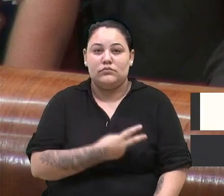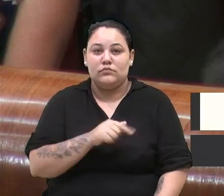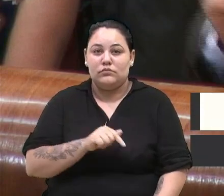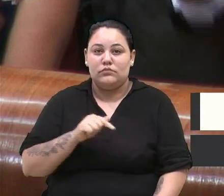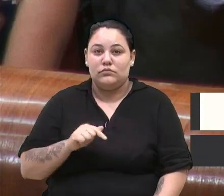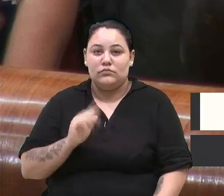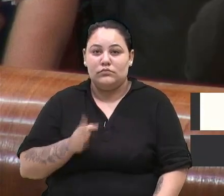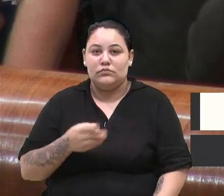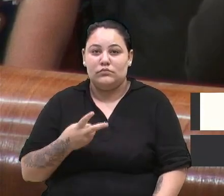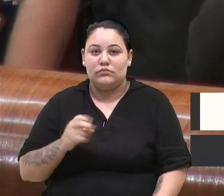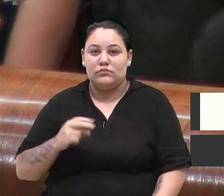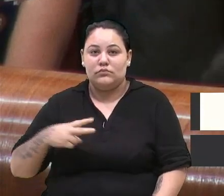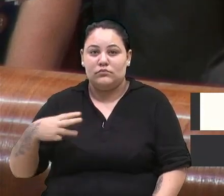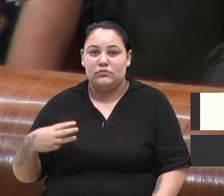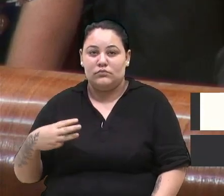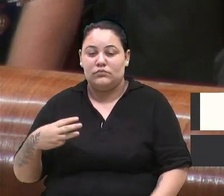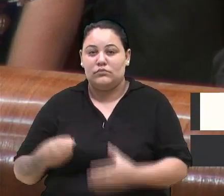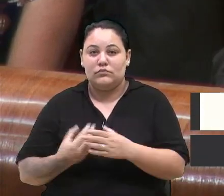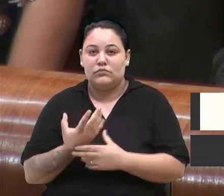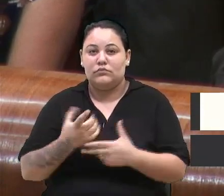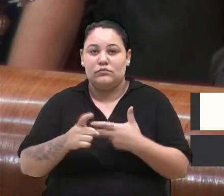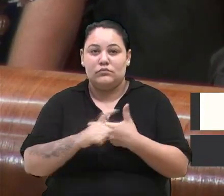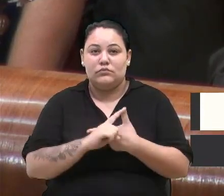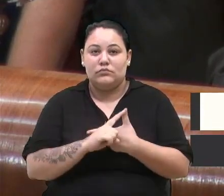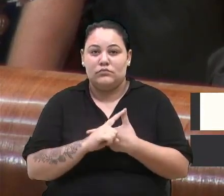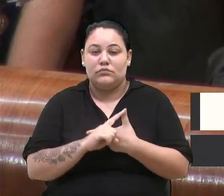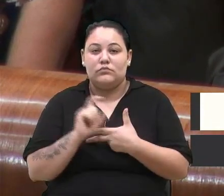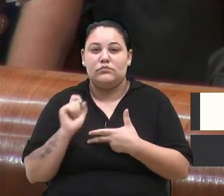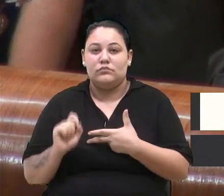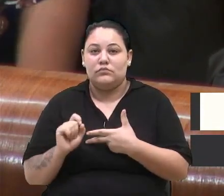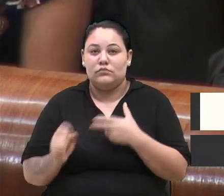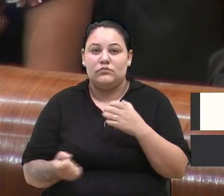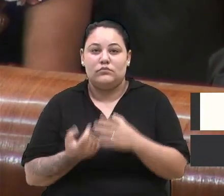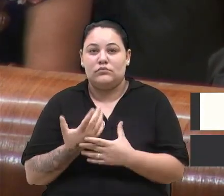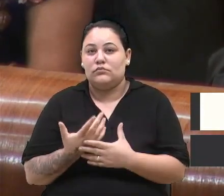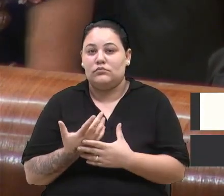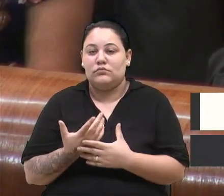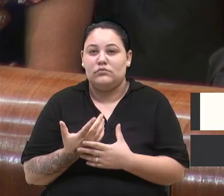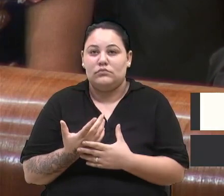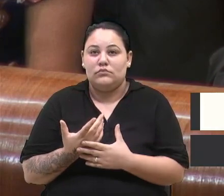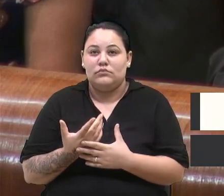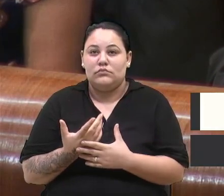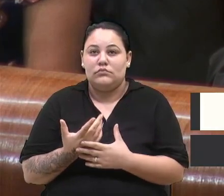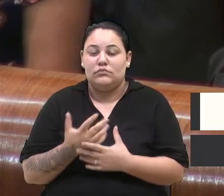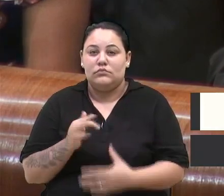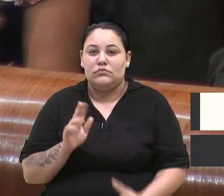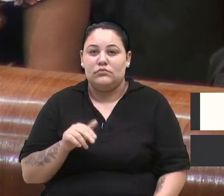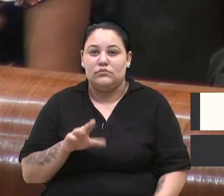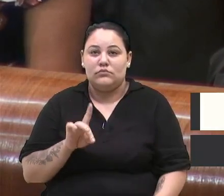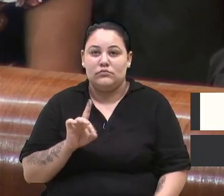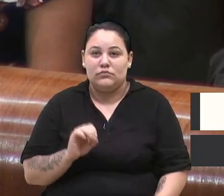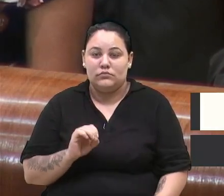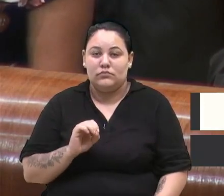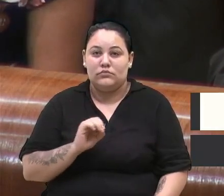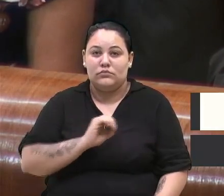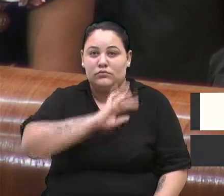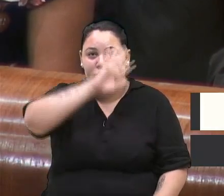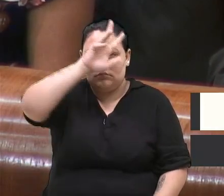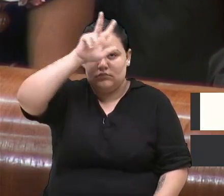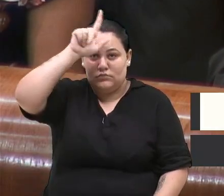277/2023, da autoria do Poder Executivo, que cria o Fundo Municipal de Proteção e Defesa